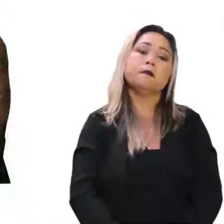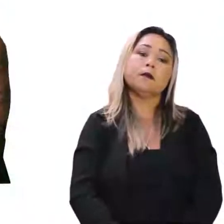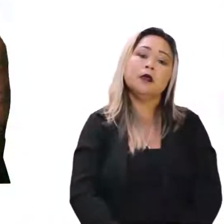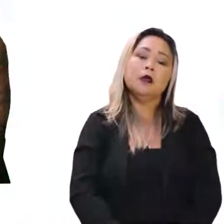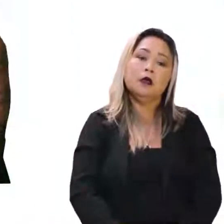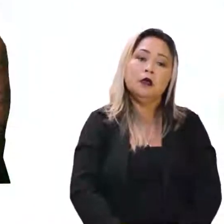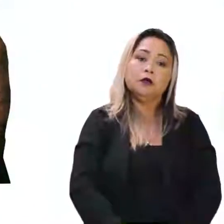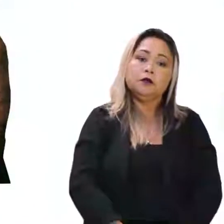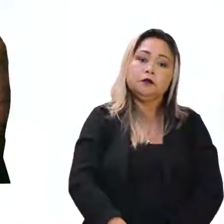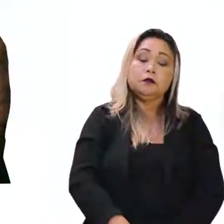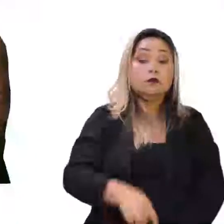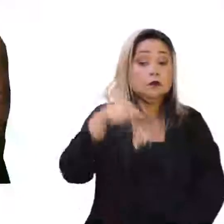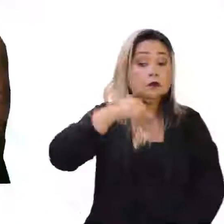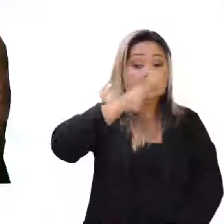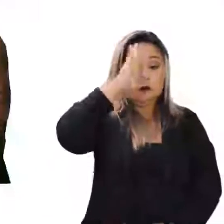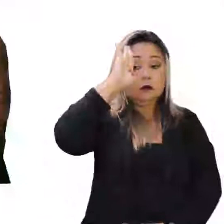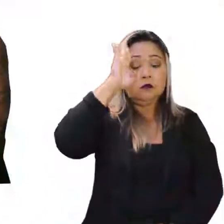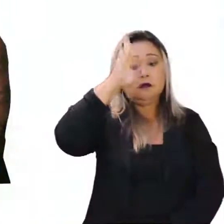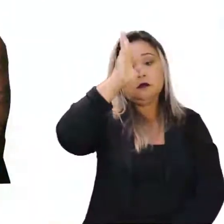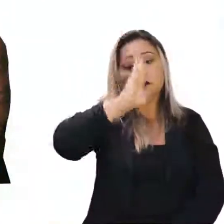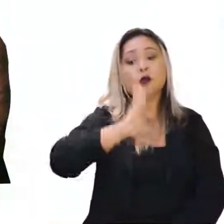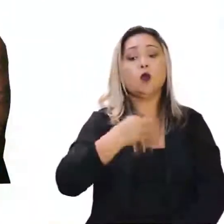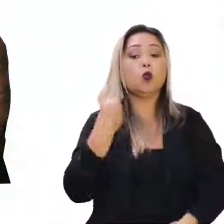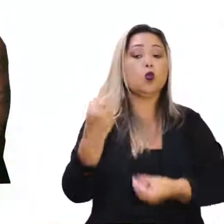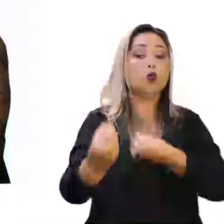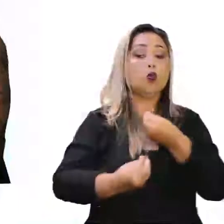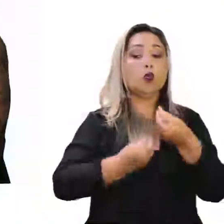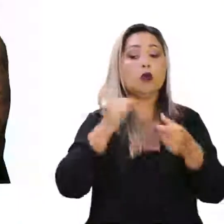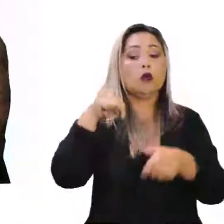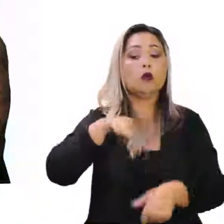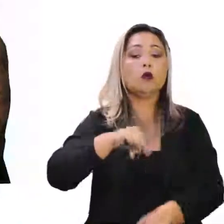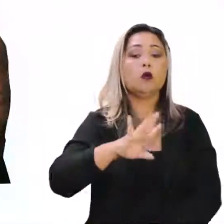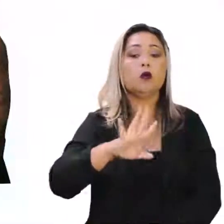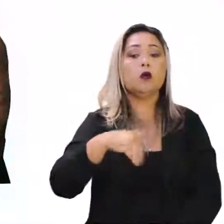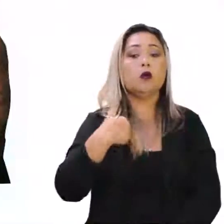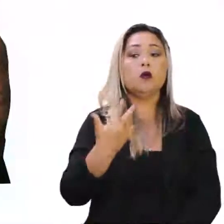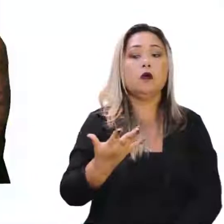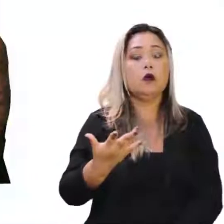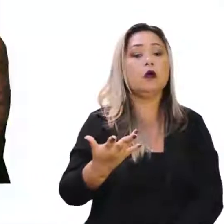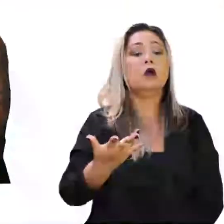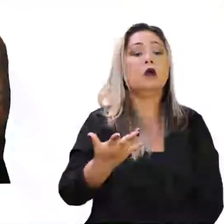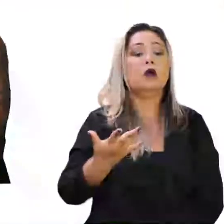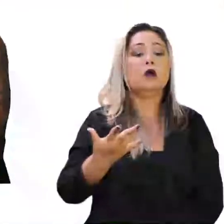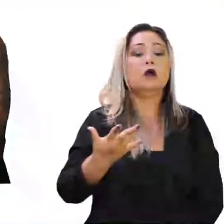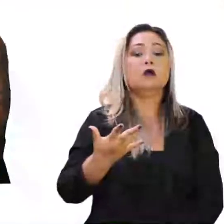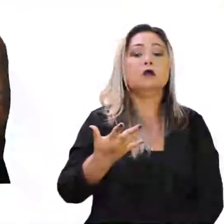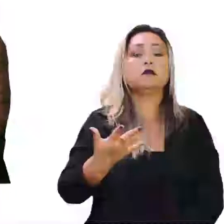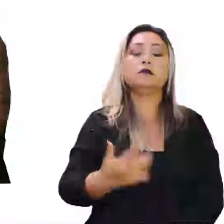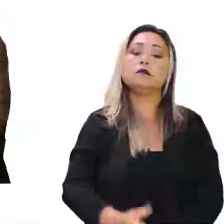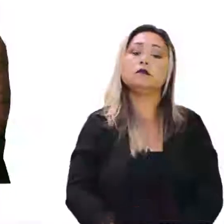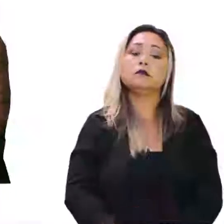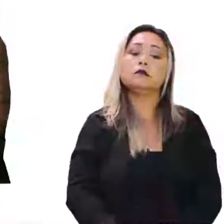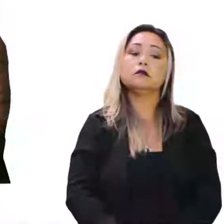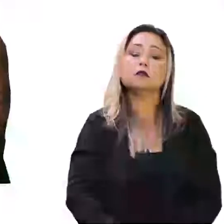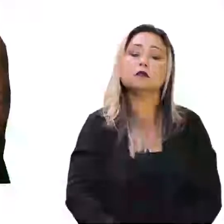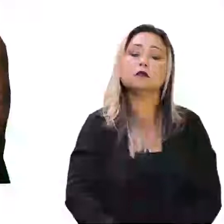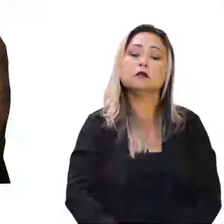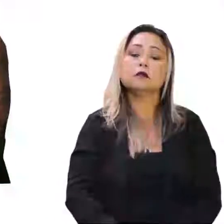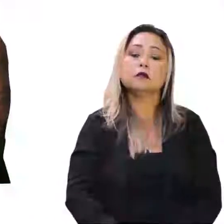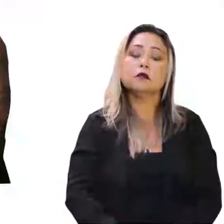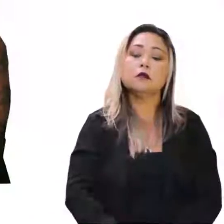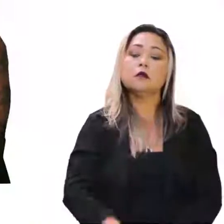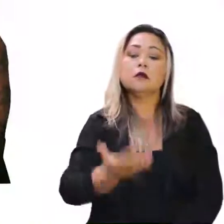Aqui, academicismo no Brasil, só tratando como que foi, né? Aí foi influenciado